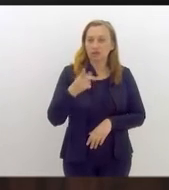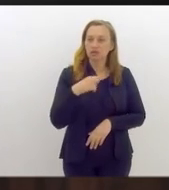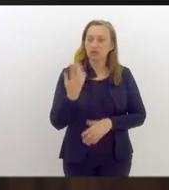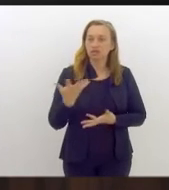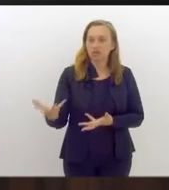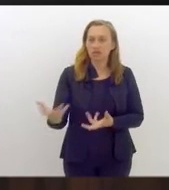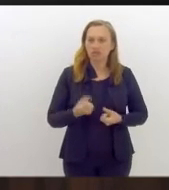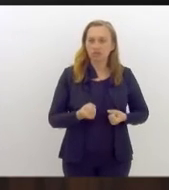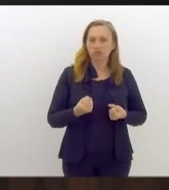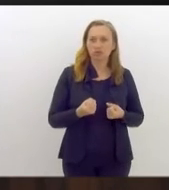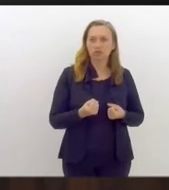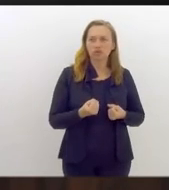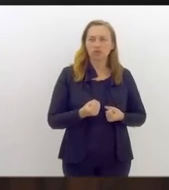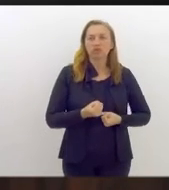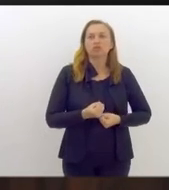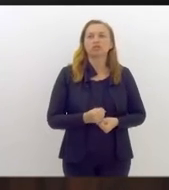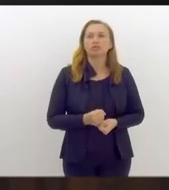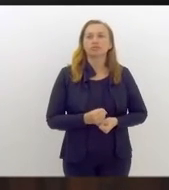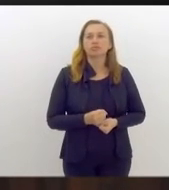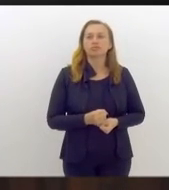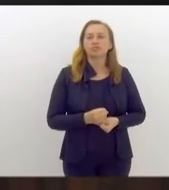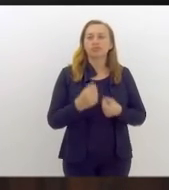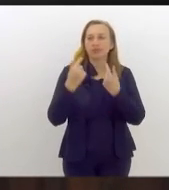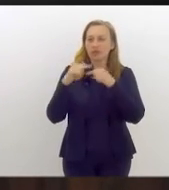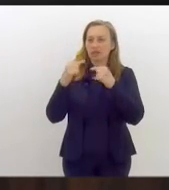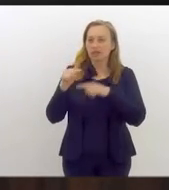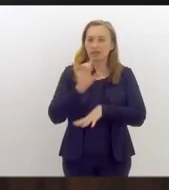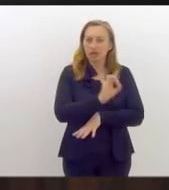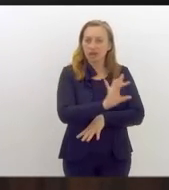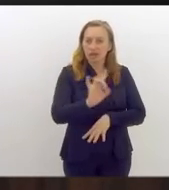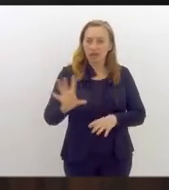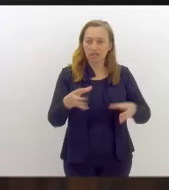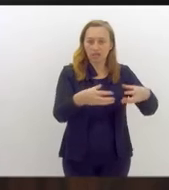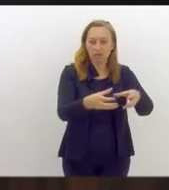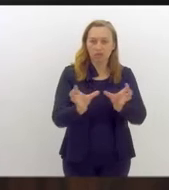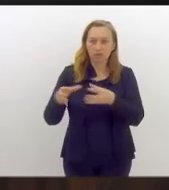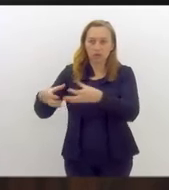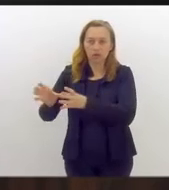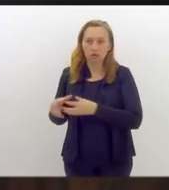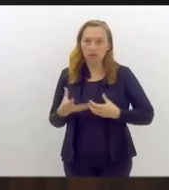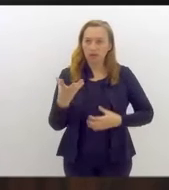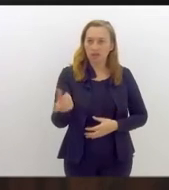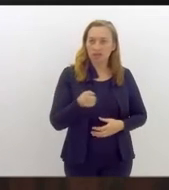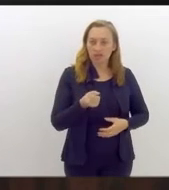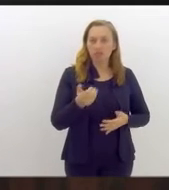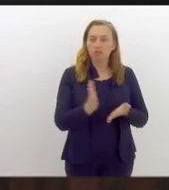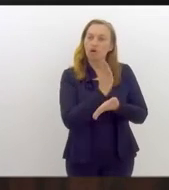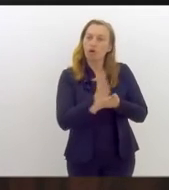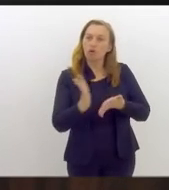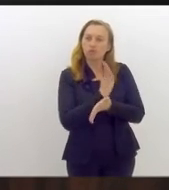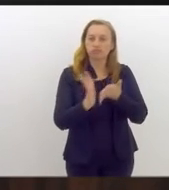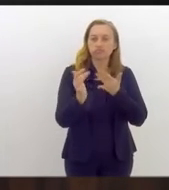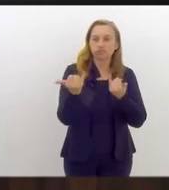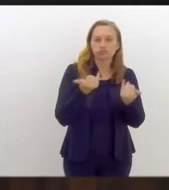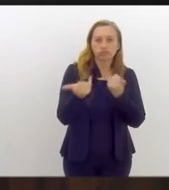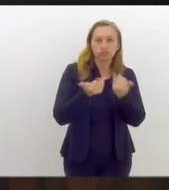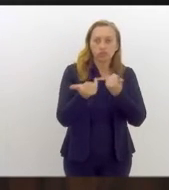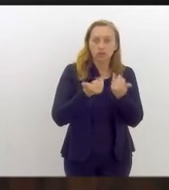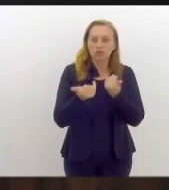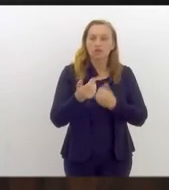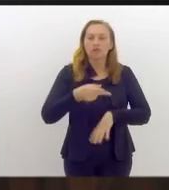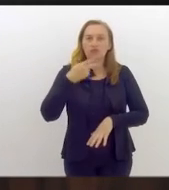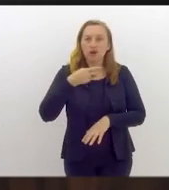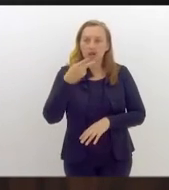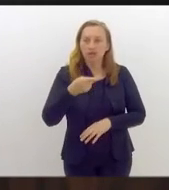até comunicado, acredito que todos os gabinetes recebeu alguns comunicados falando